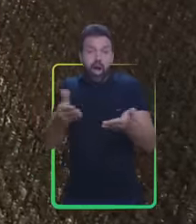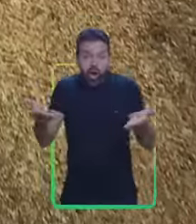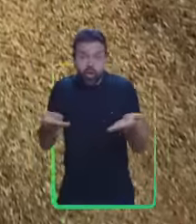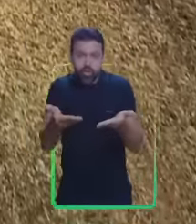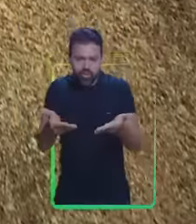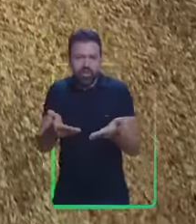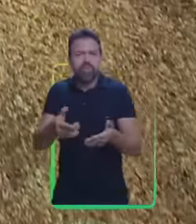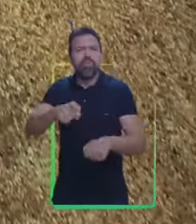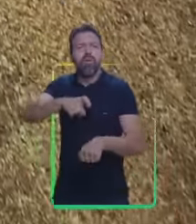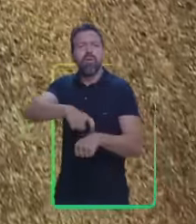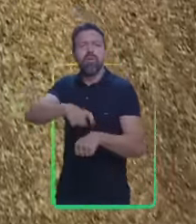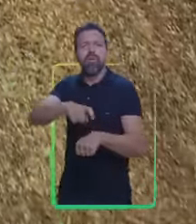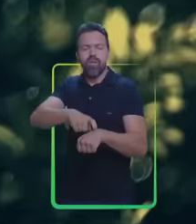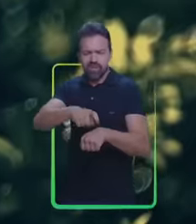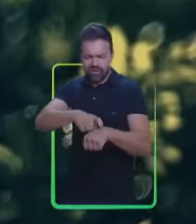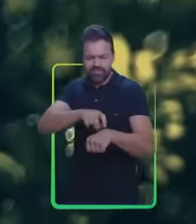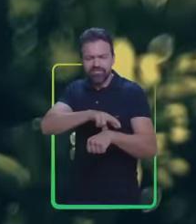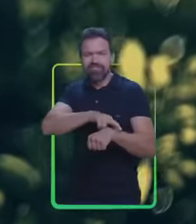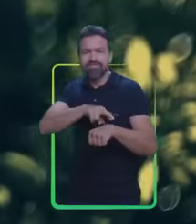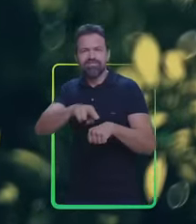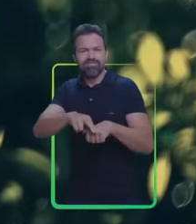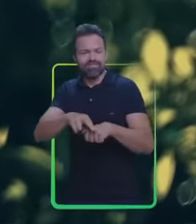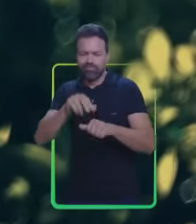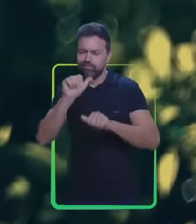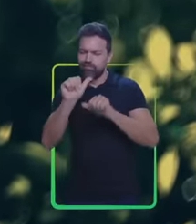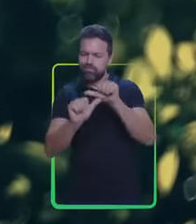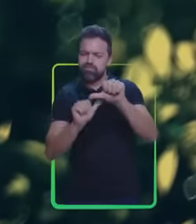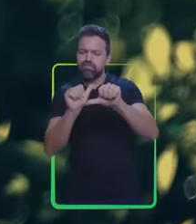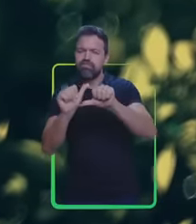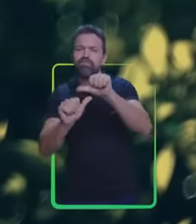Chegou a hora de Roraima mudar,